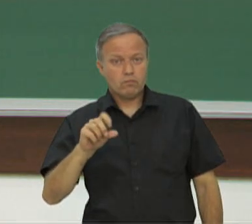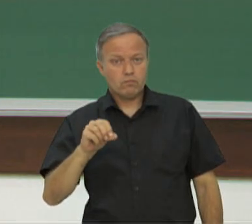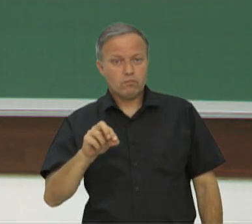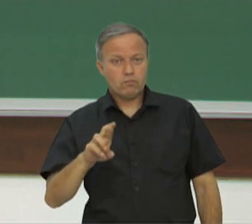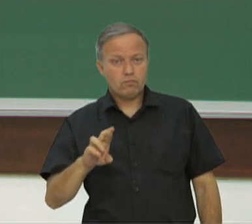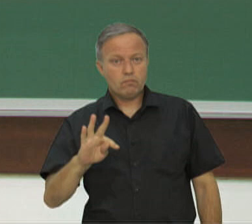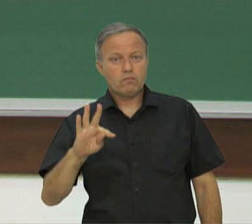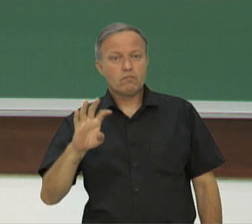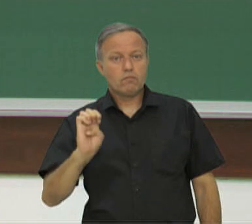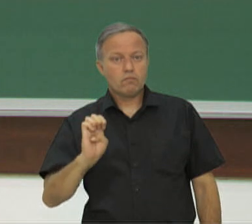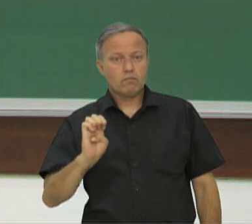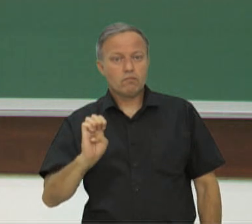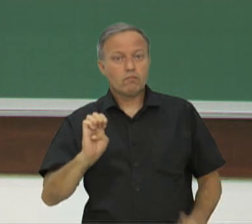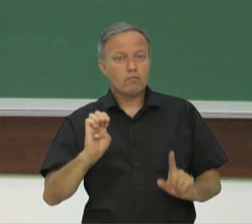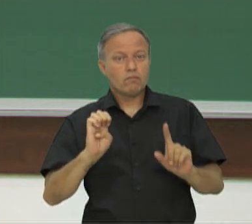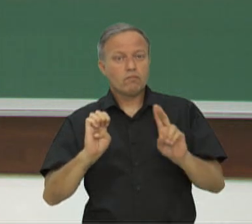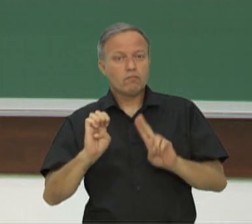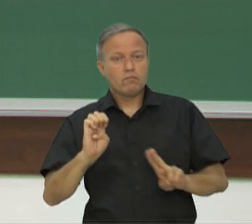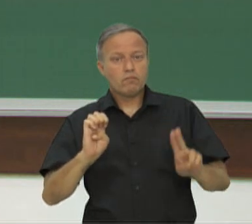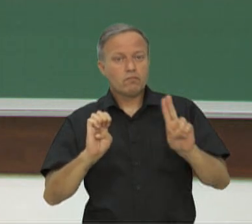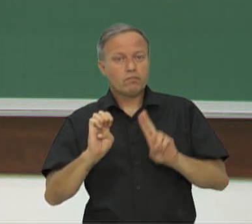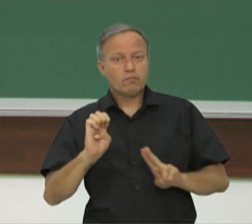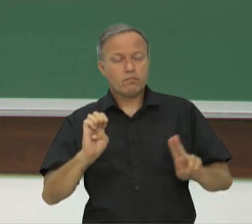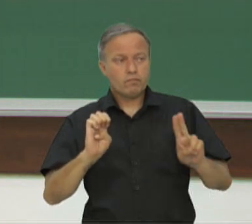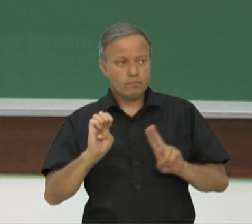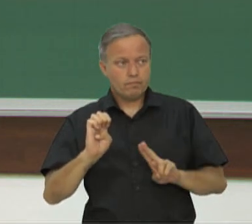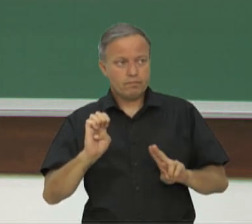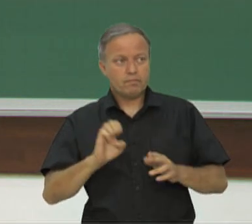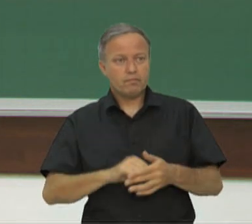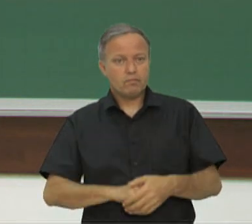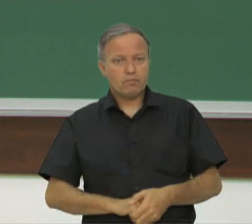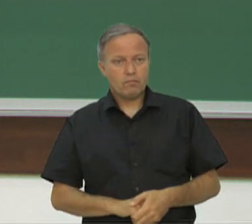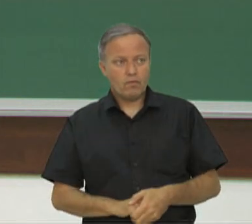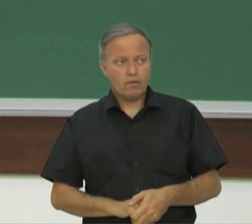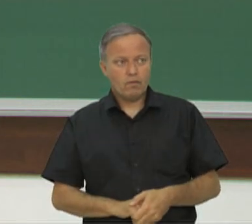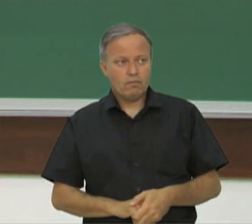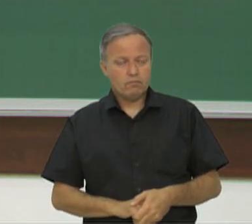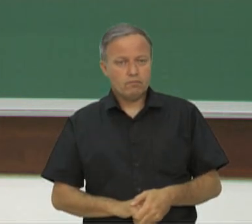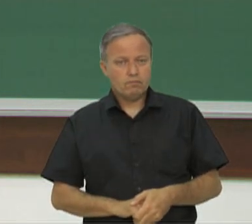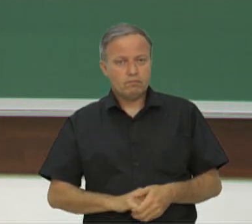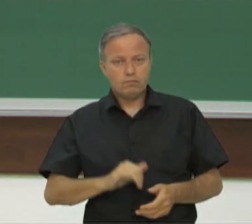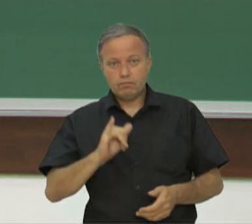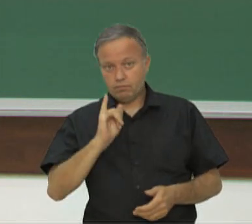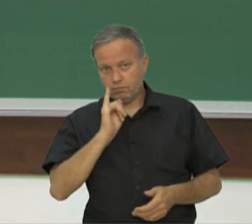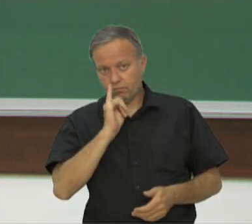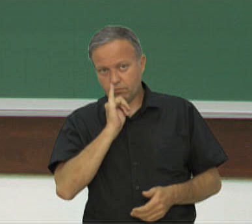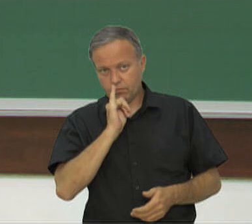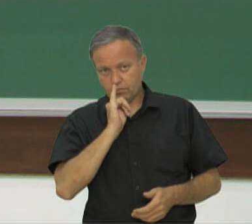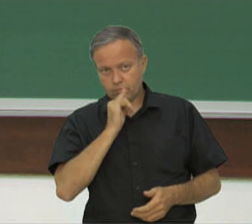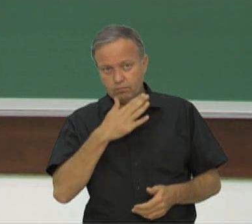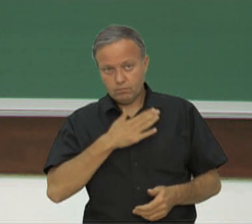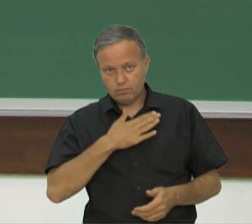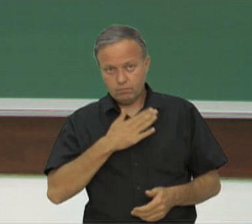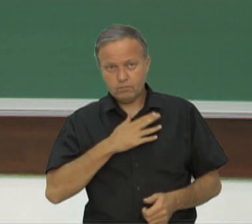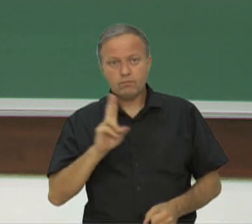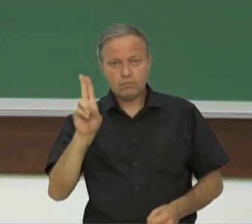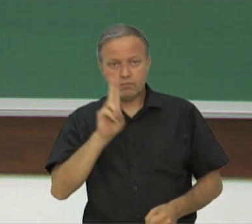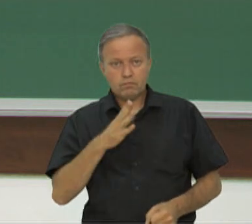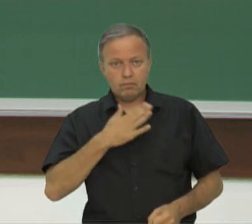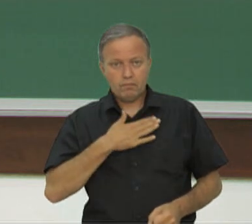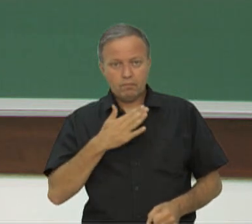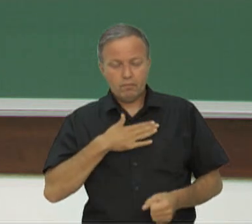o que você utiliza para fazer a arte. Então, por um exemplo, na performance eu utilizo o meu corpo para